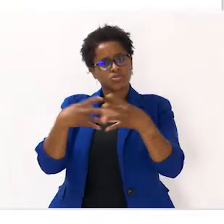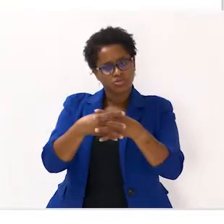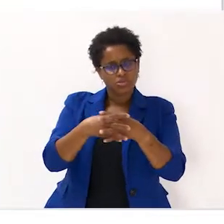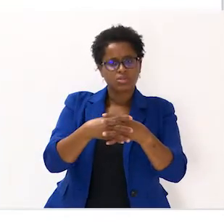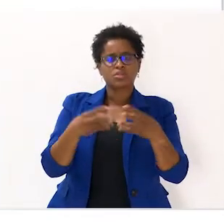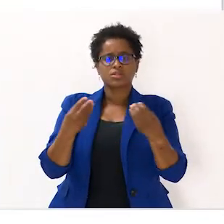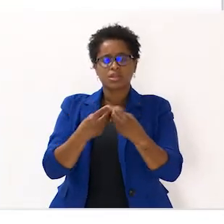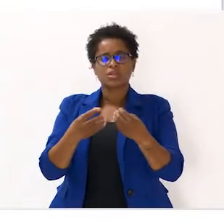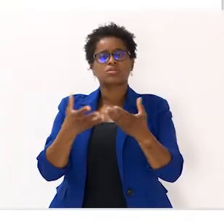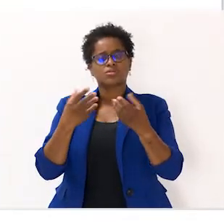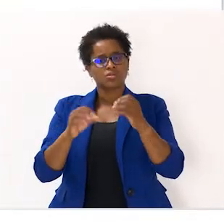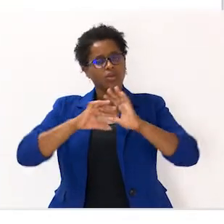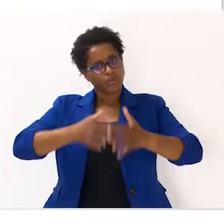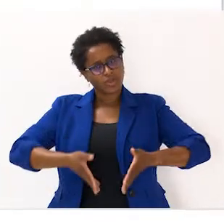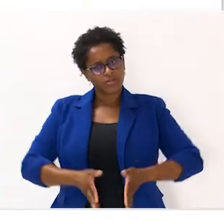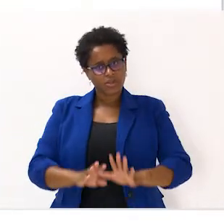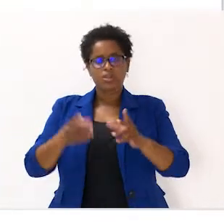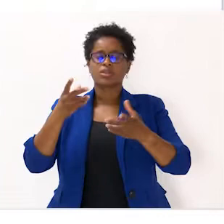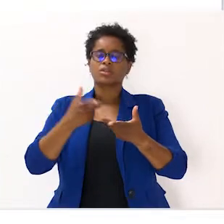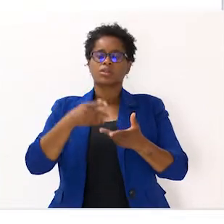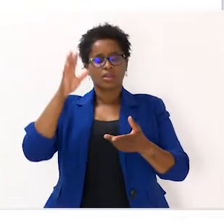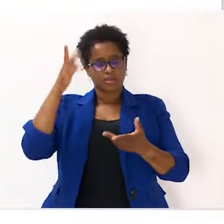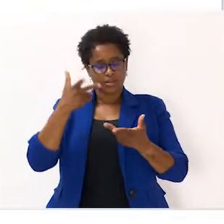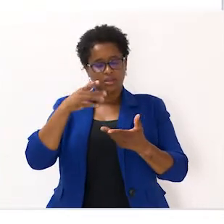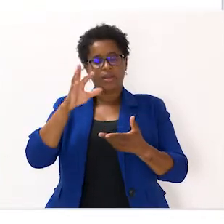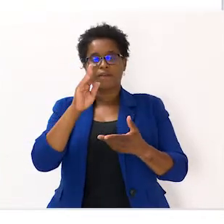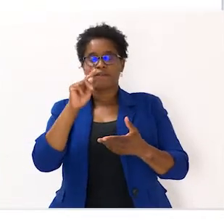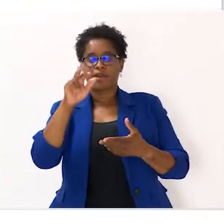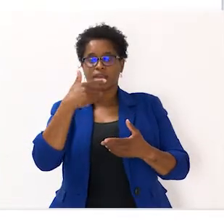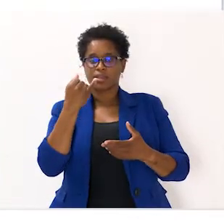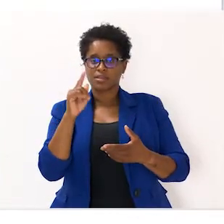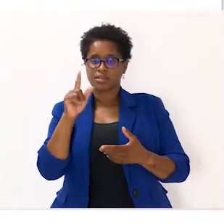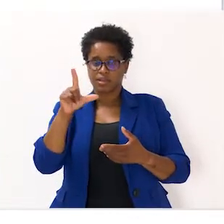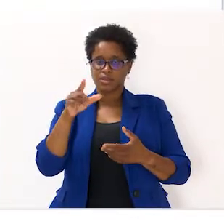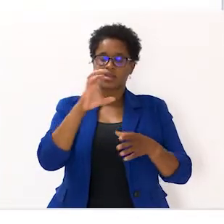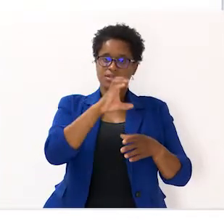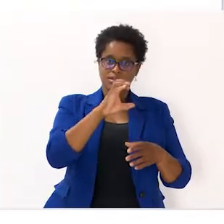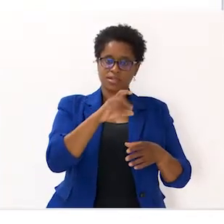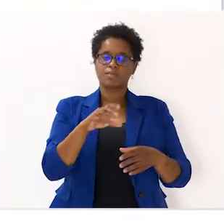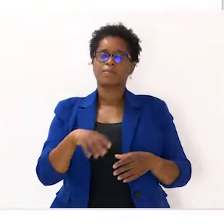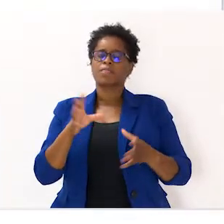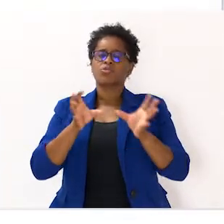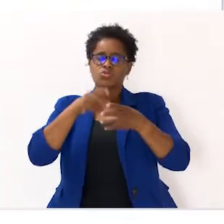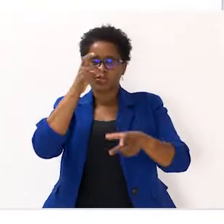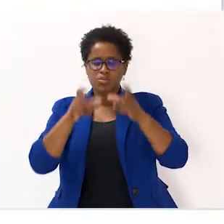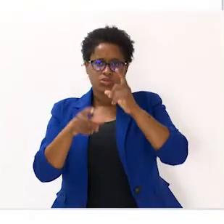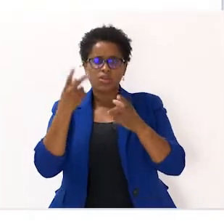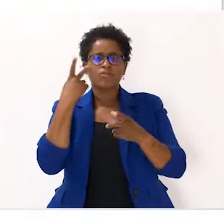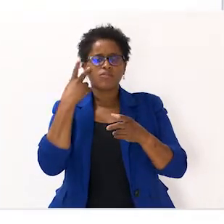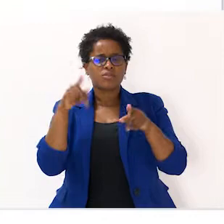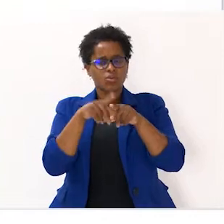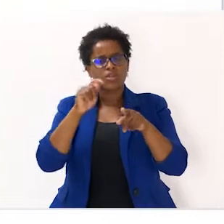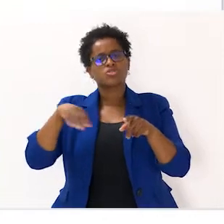originando descendência fértil. A linha C, conjunto de populações de diferentes espécies que vivem numa mesma